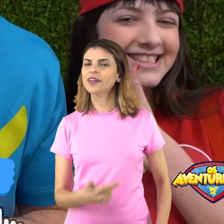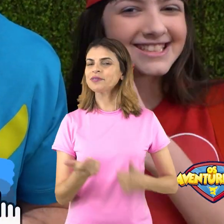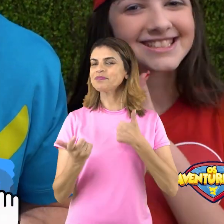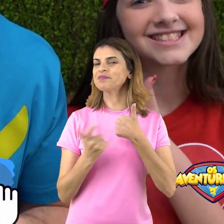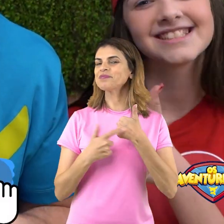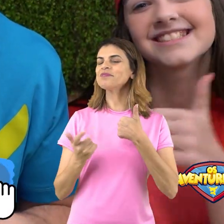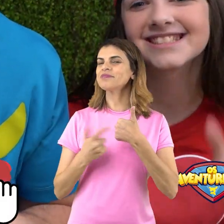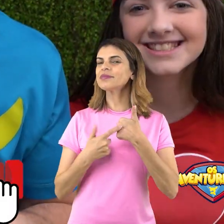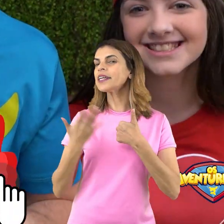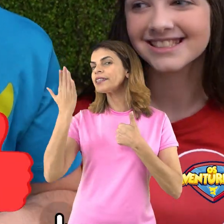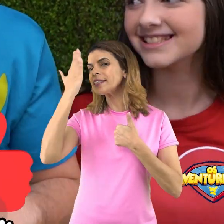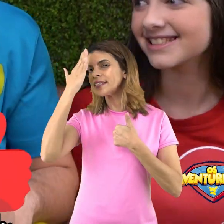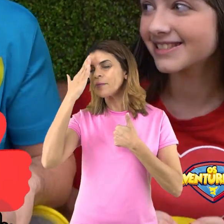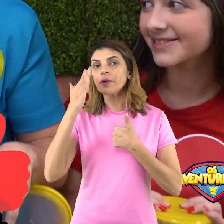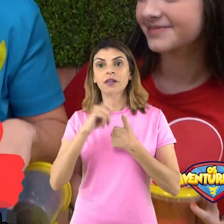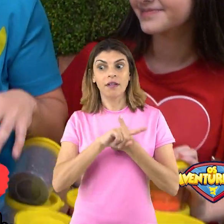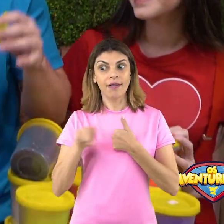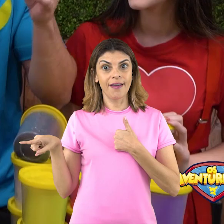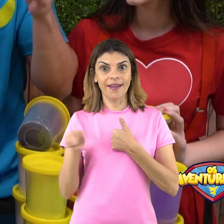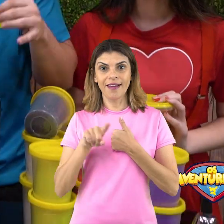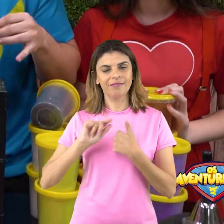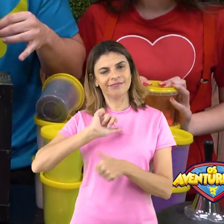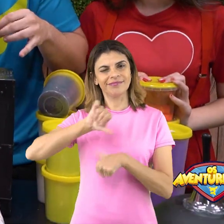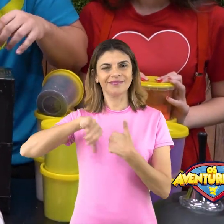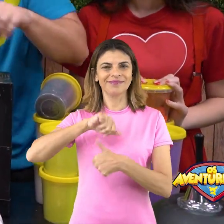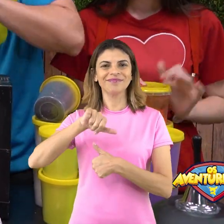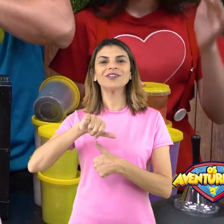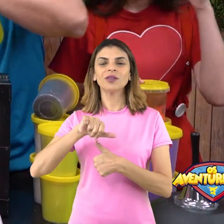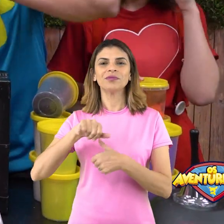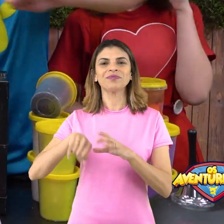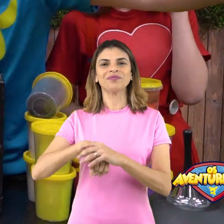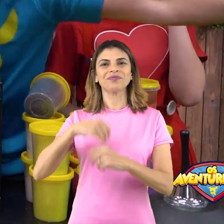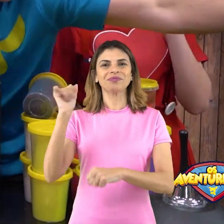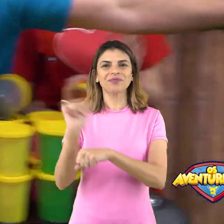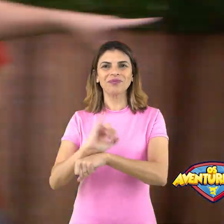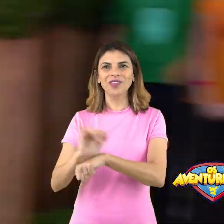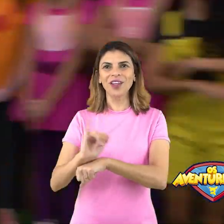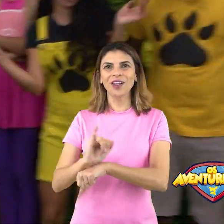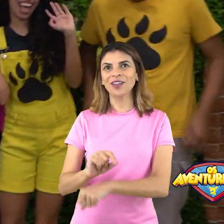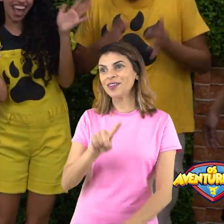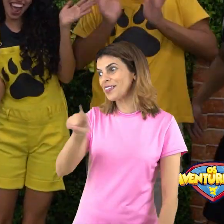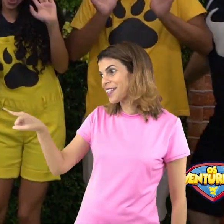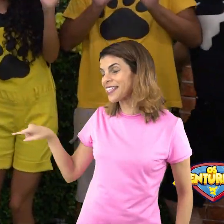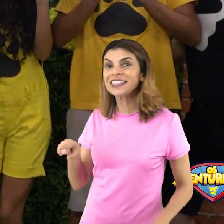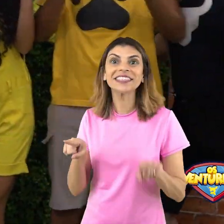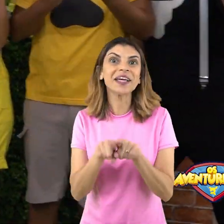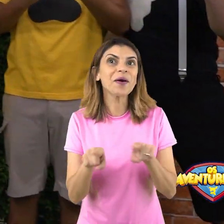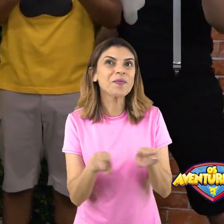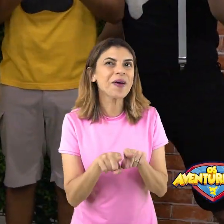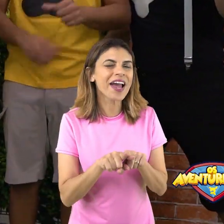episódio de hoje pra gente saber. Eles vão virar youtubers junto com eles ali também!